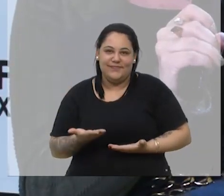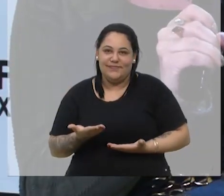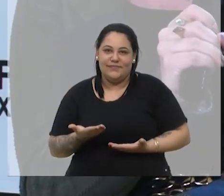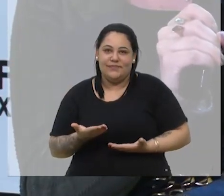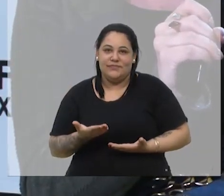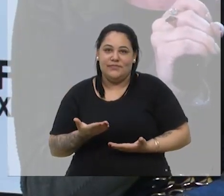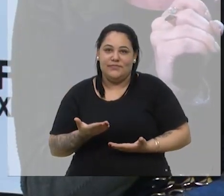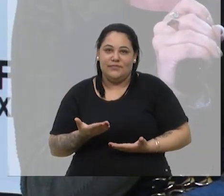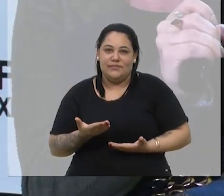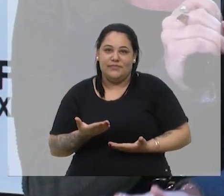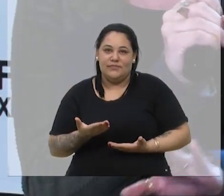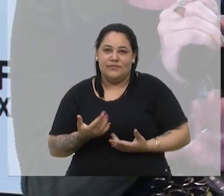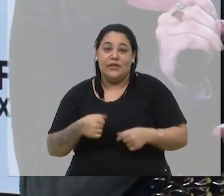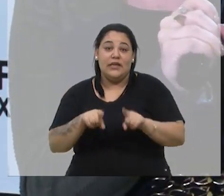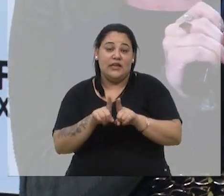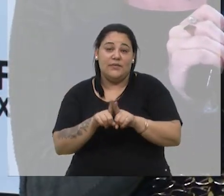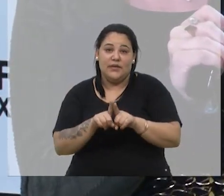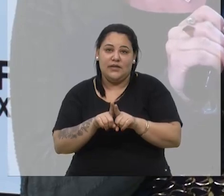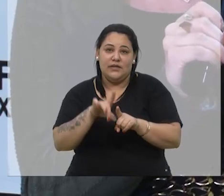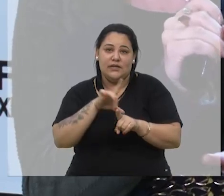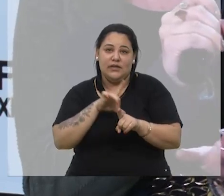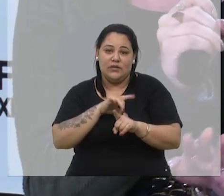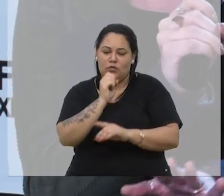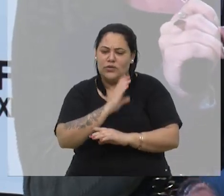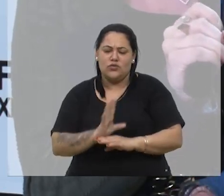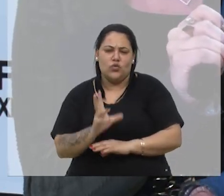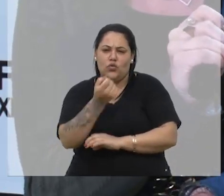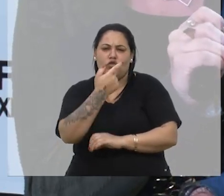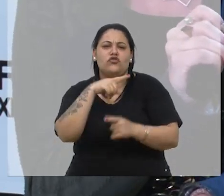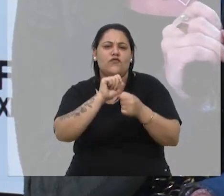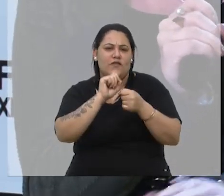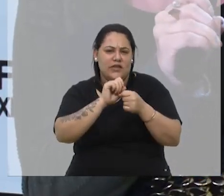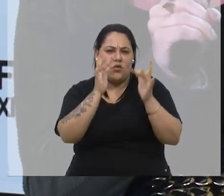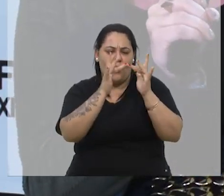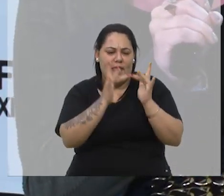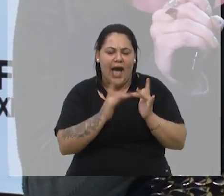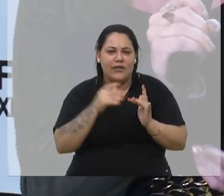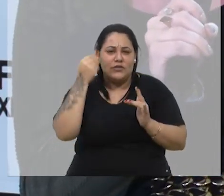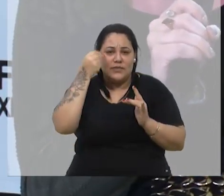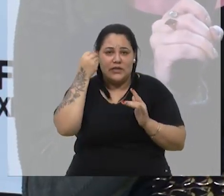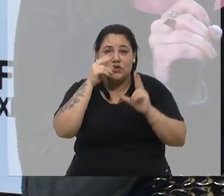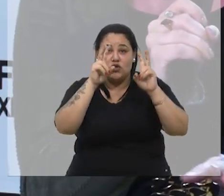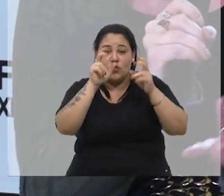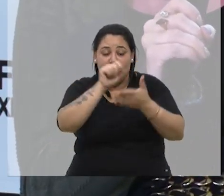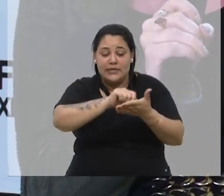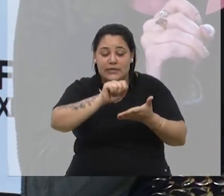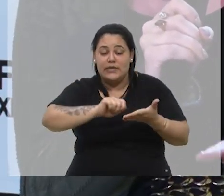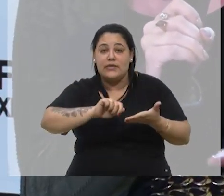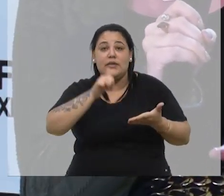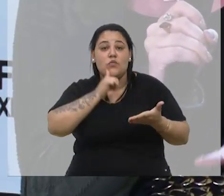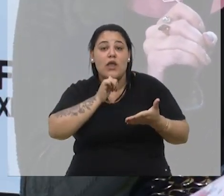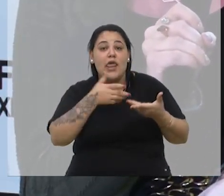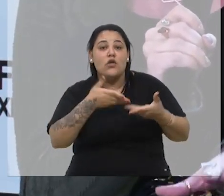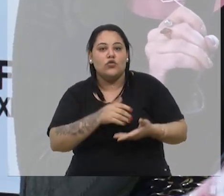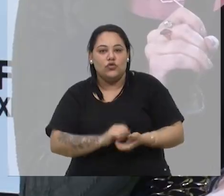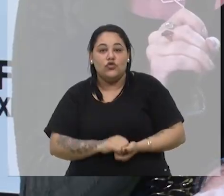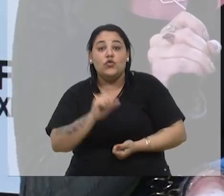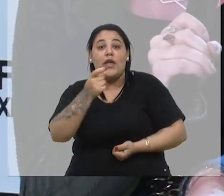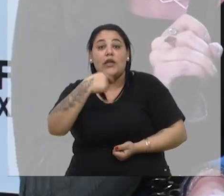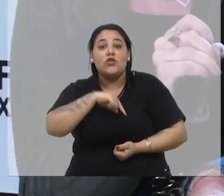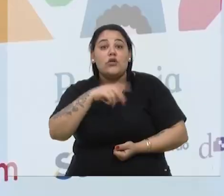esse conto. O que acontece? É uma viagem de avião, quer dizer, a pessoa vai